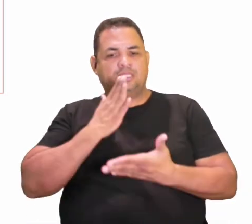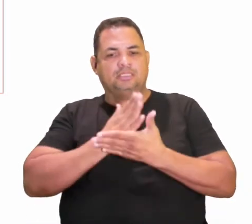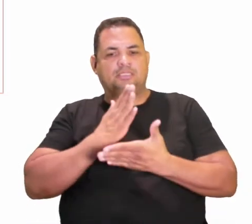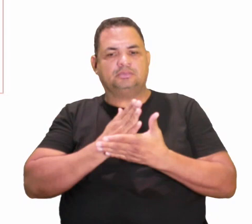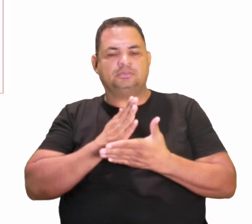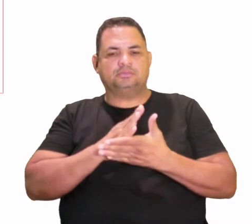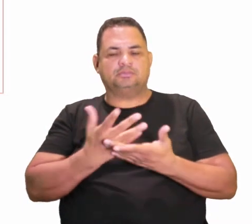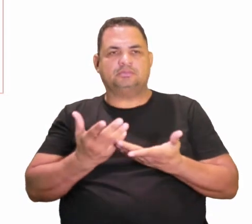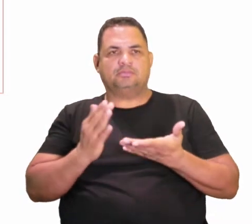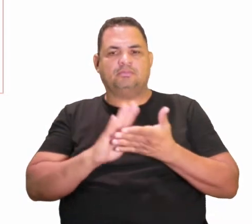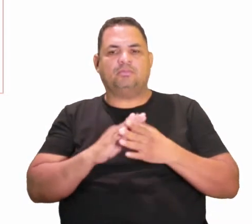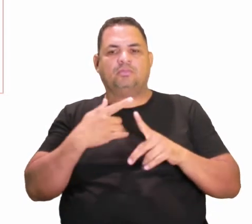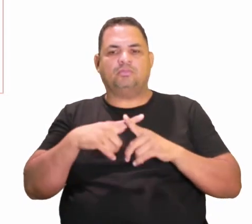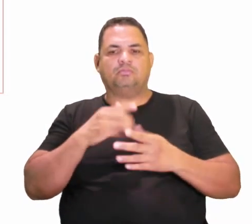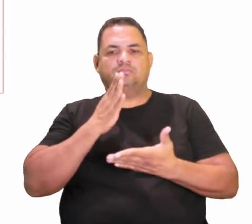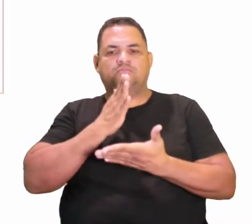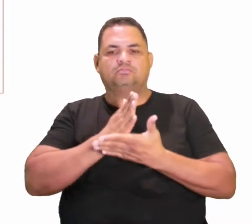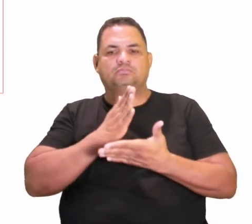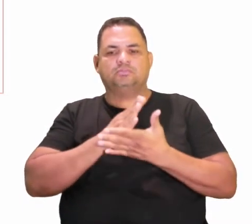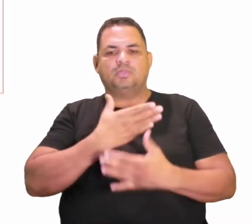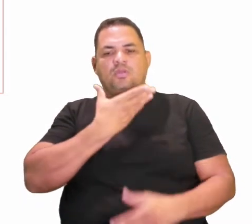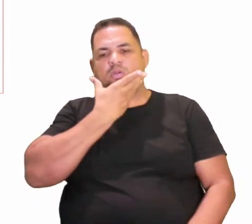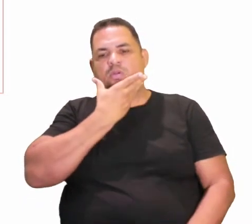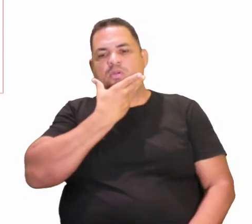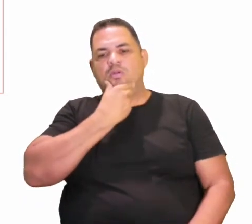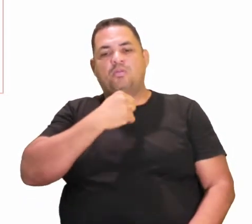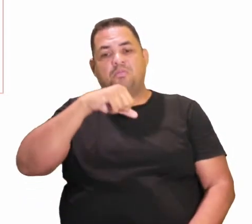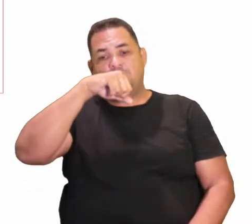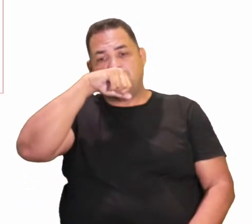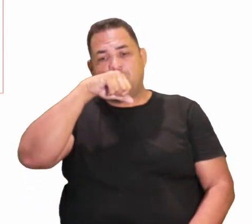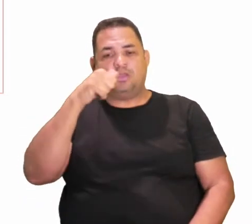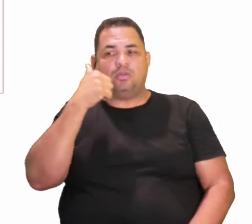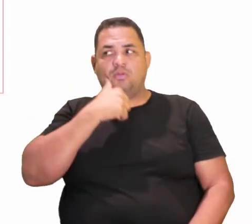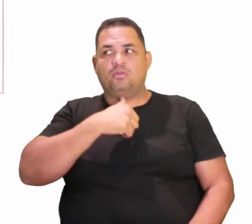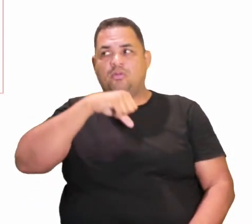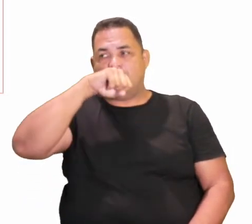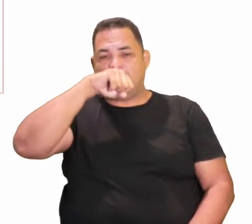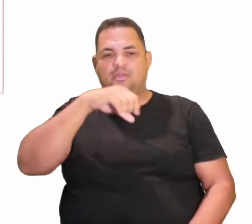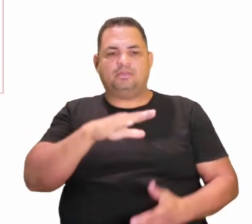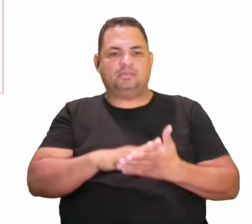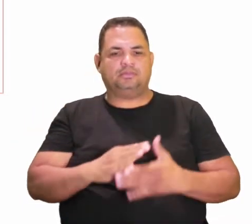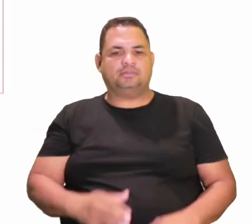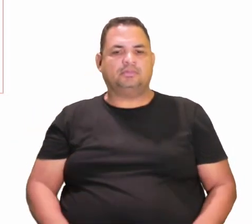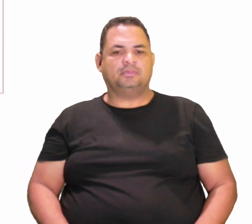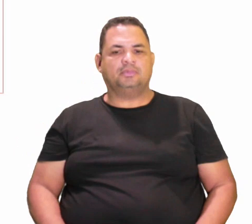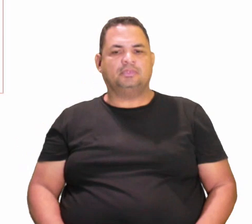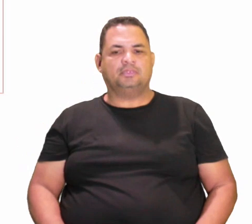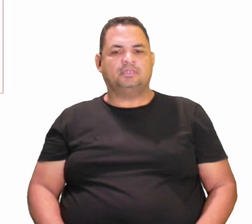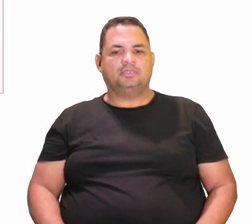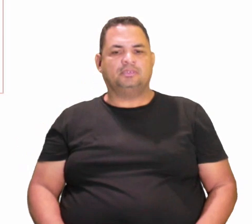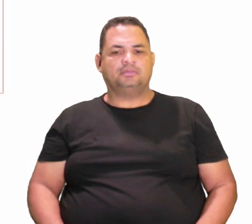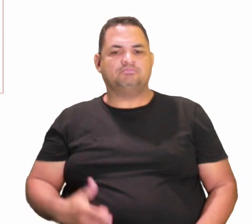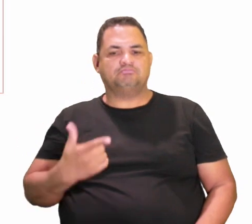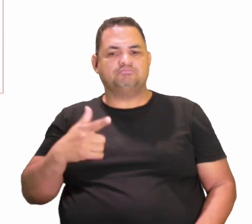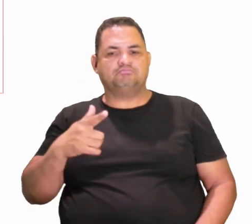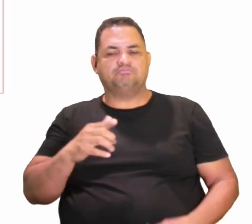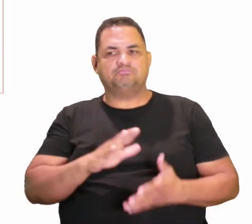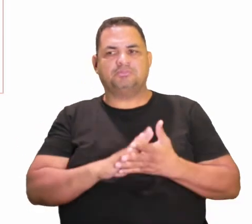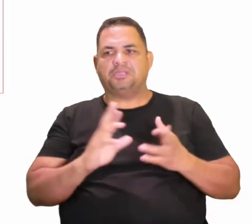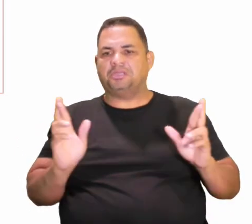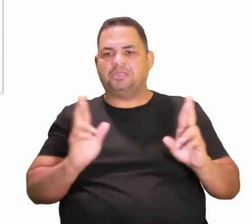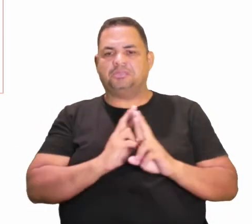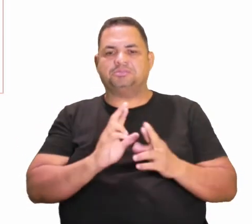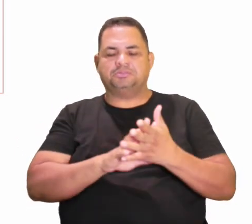porque vocês só dividem ali o pai ou a mãe. Já a step-sister e o step-brother é quando você não tem essa relação sanguínea,